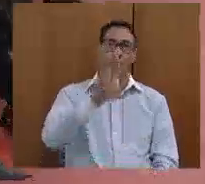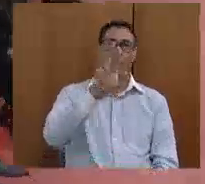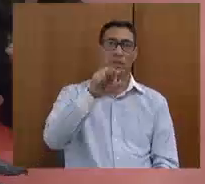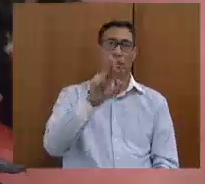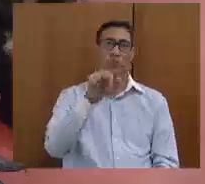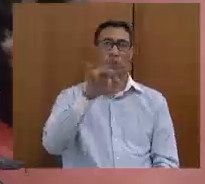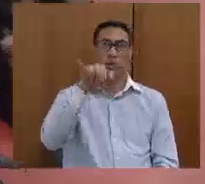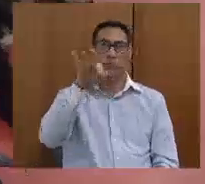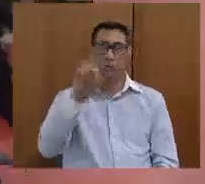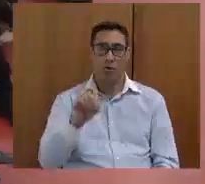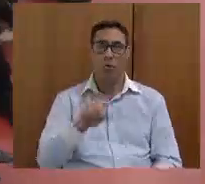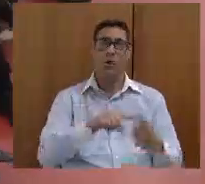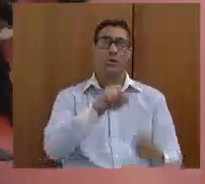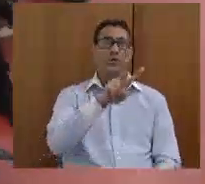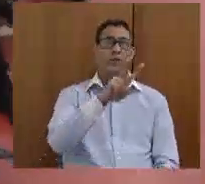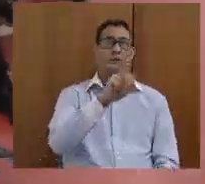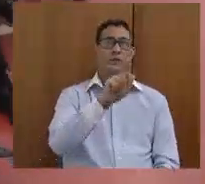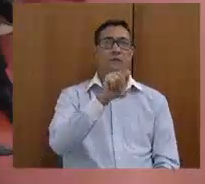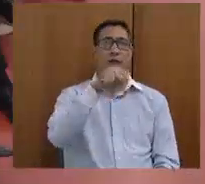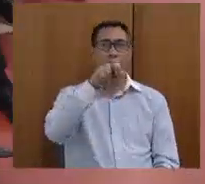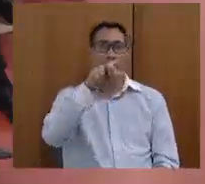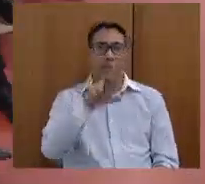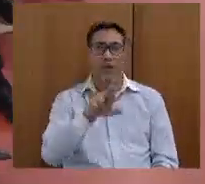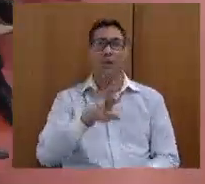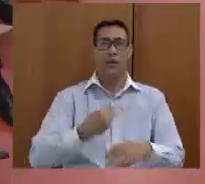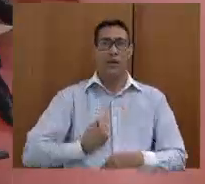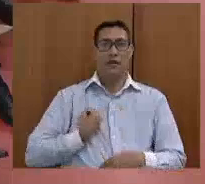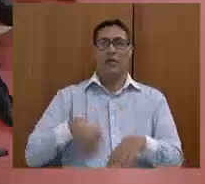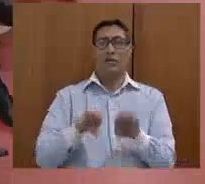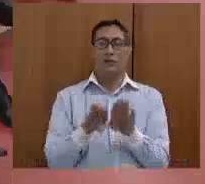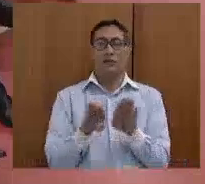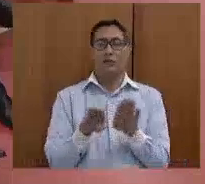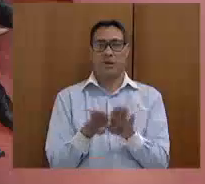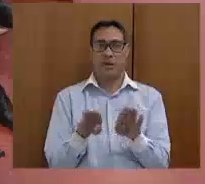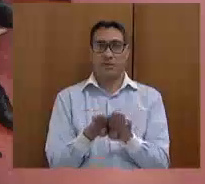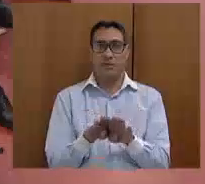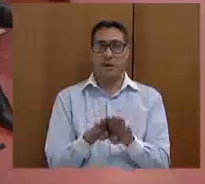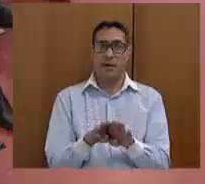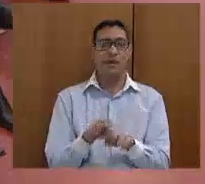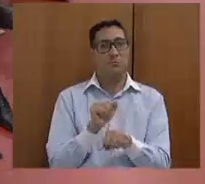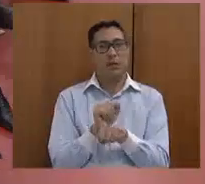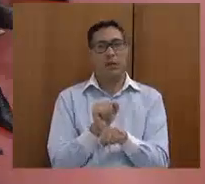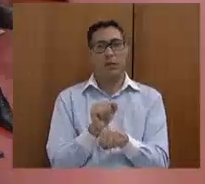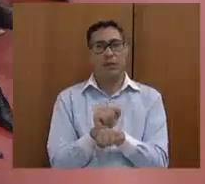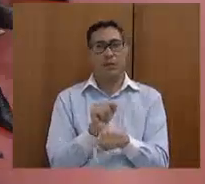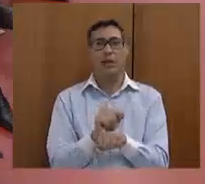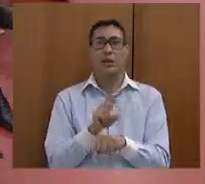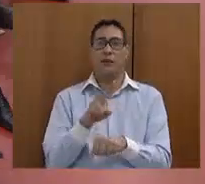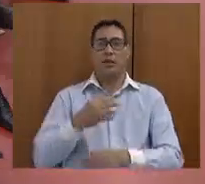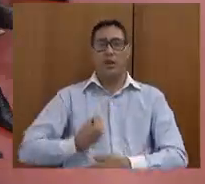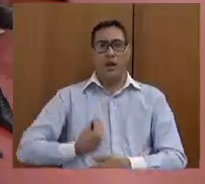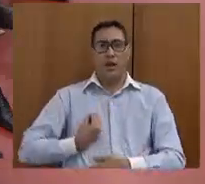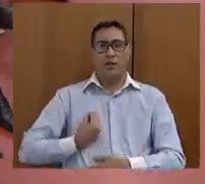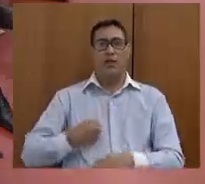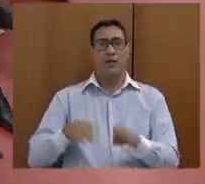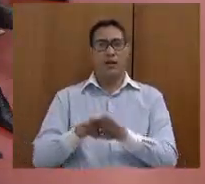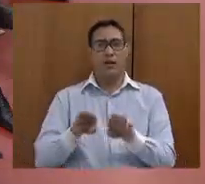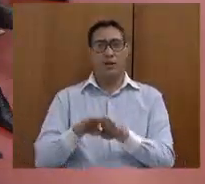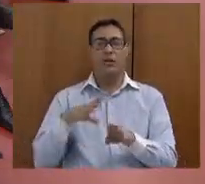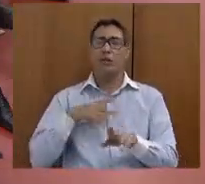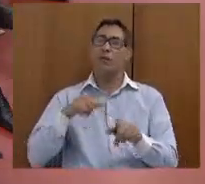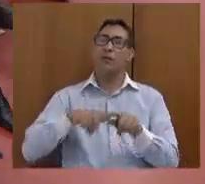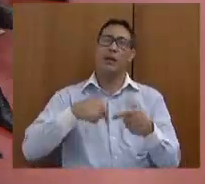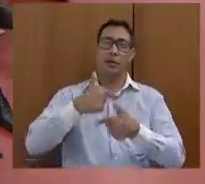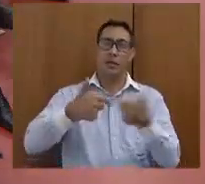unimontes Wagner de Paulo Santiago também aqui conosco esperamos em breve contar com a presença do Senhor aqui